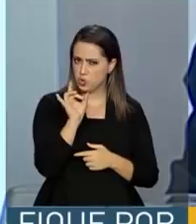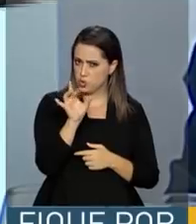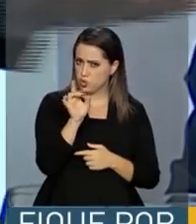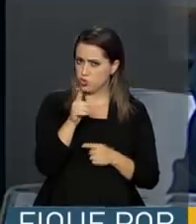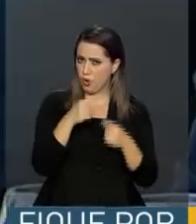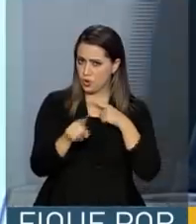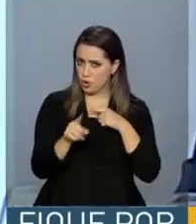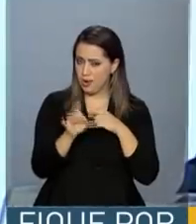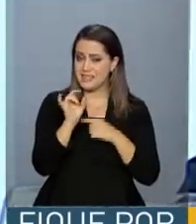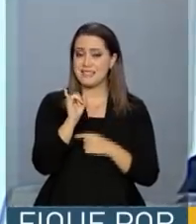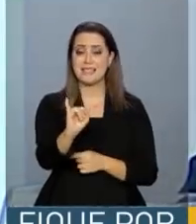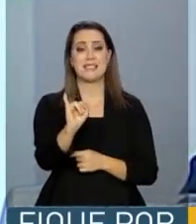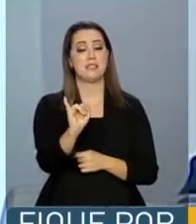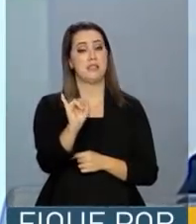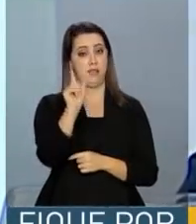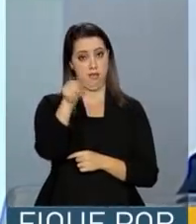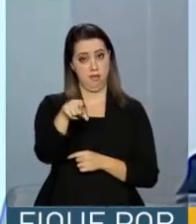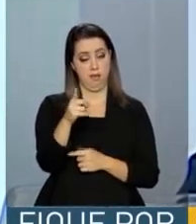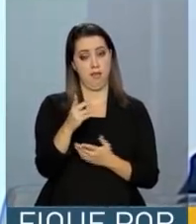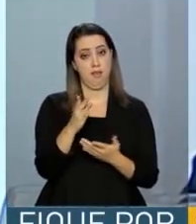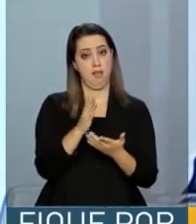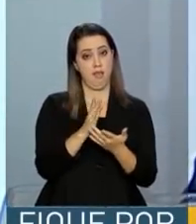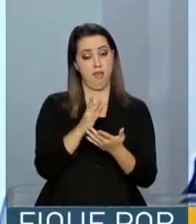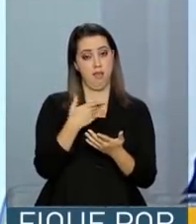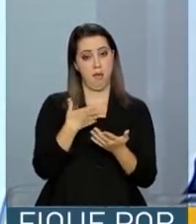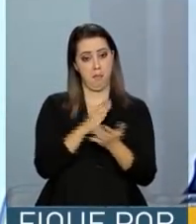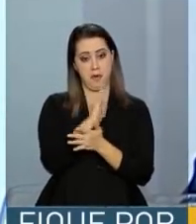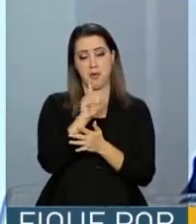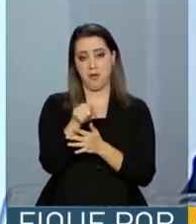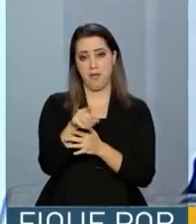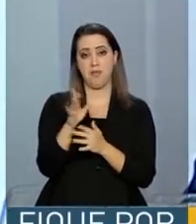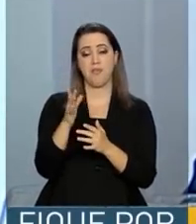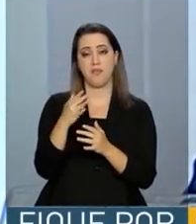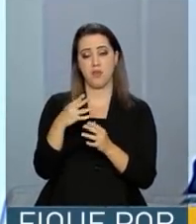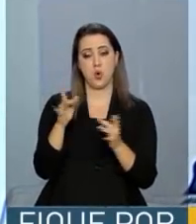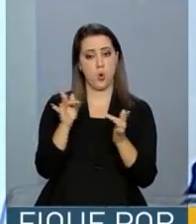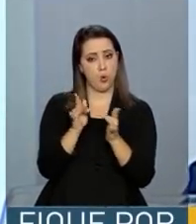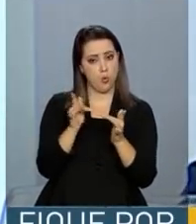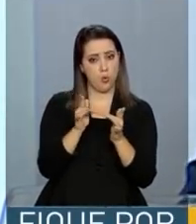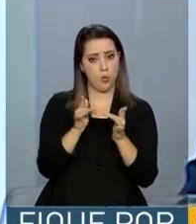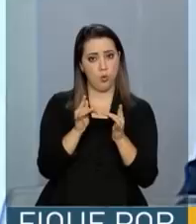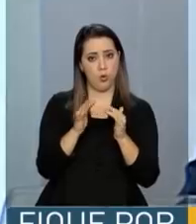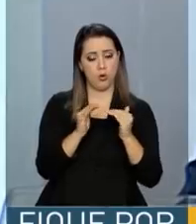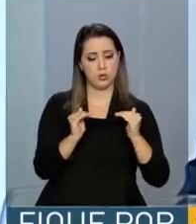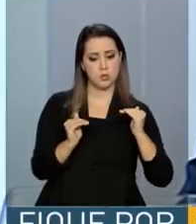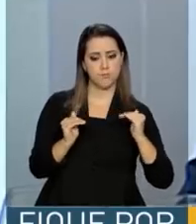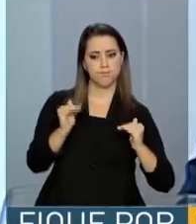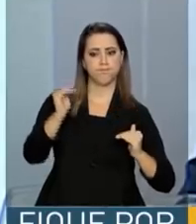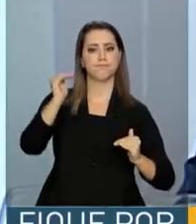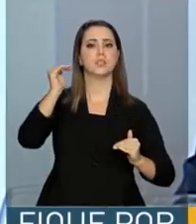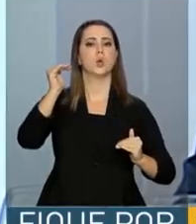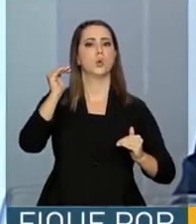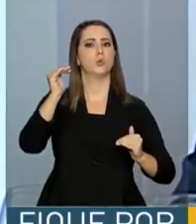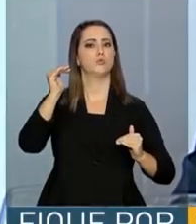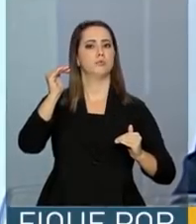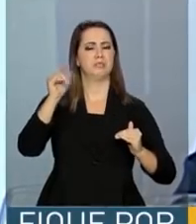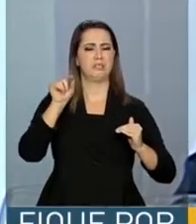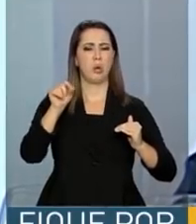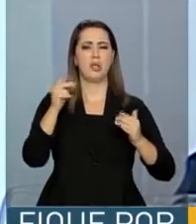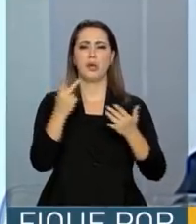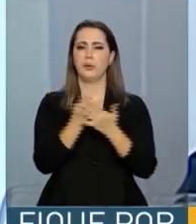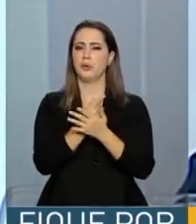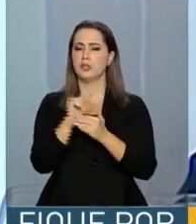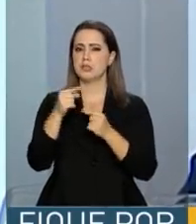porque você é a favor dos privilégios e do princípio da desigualdade que